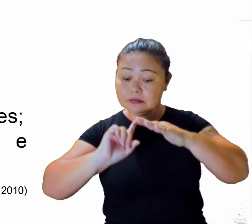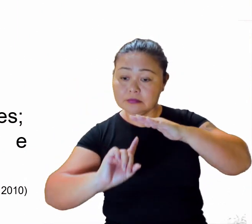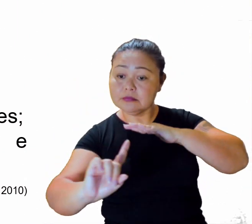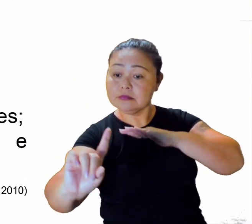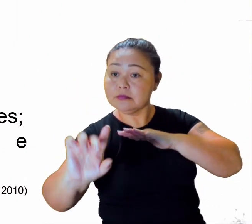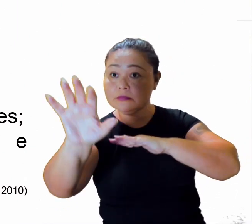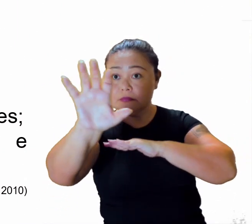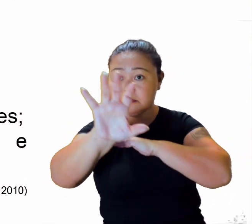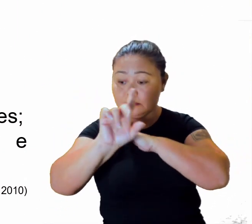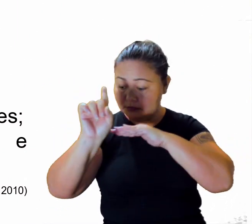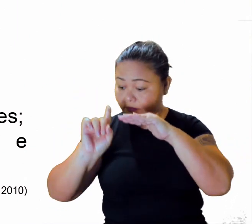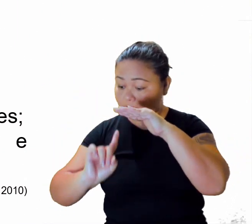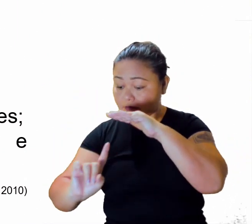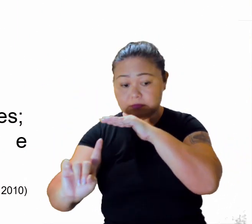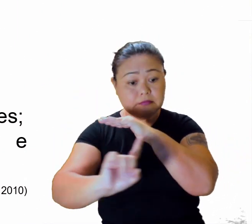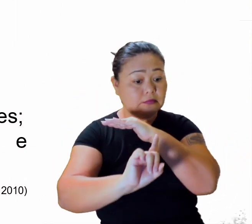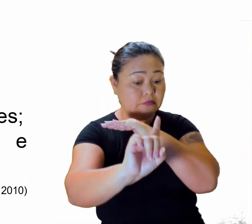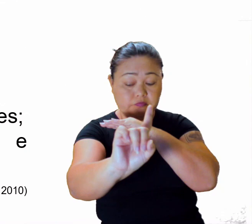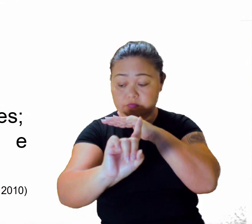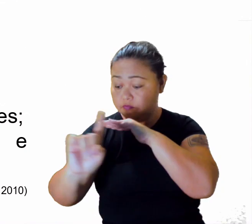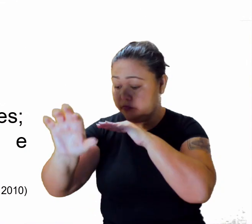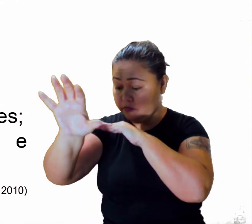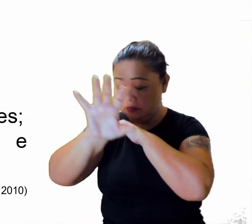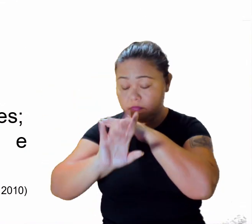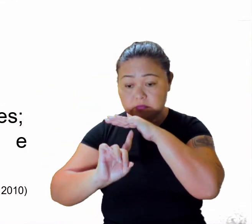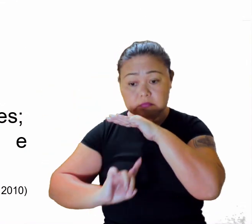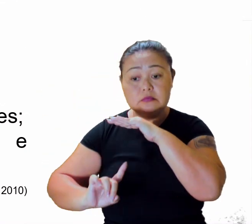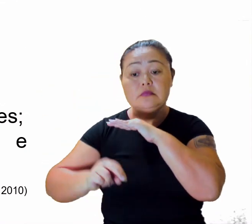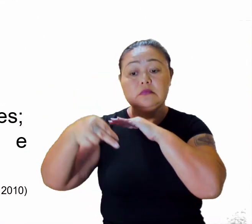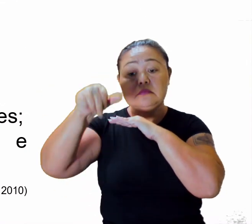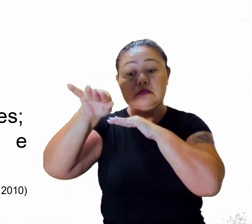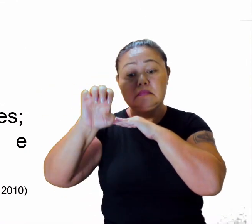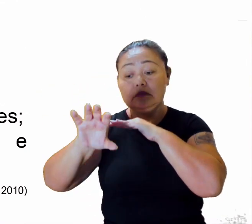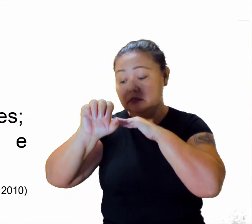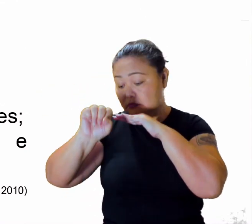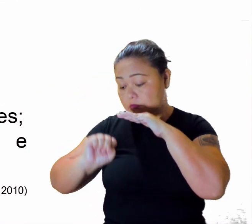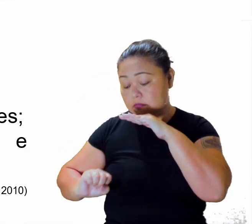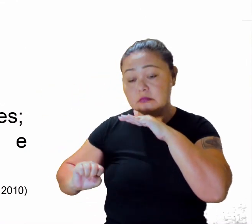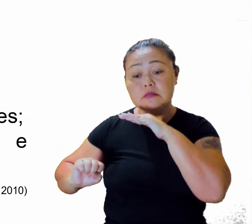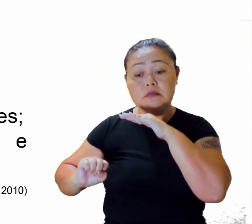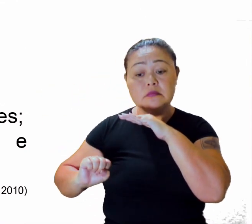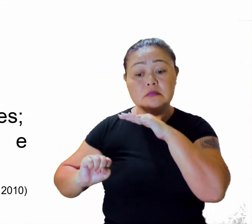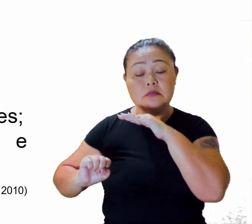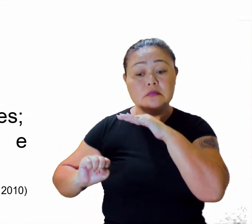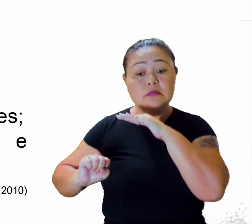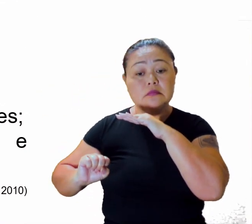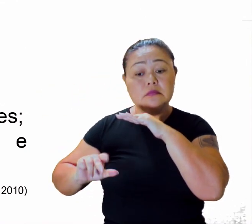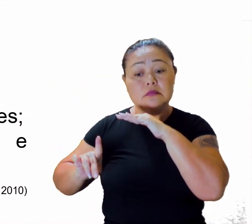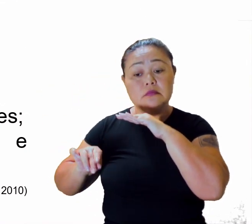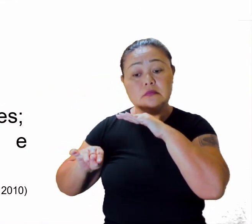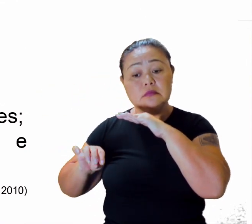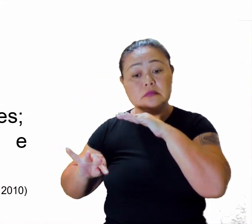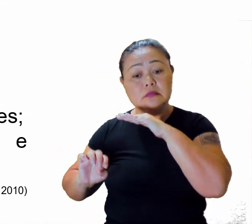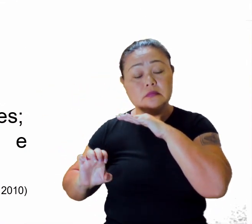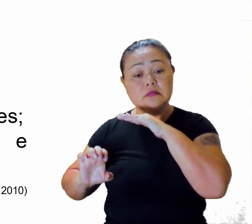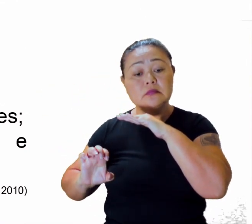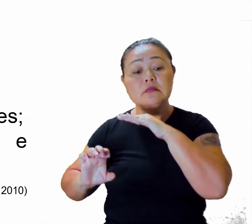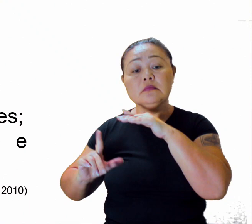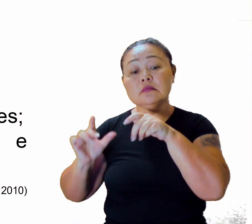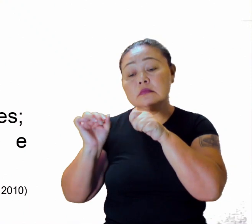eu falei que é a migração entre regiões, por exemplo, Nordeste e Sudeste, devido ao processo